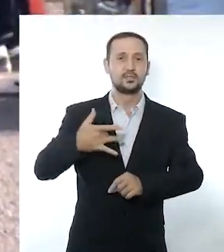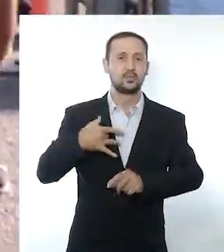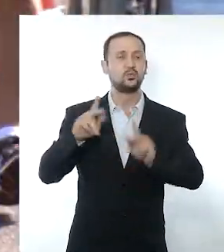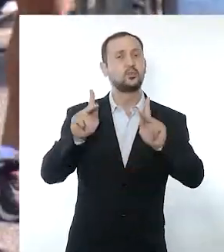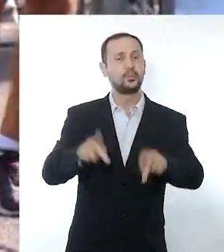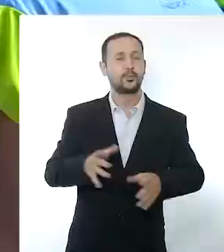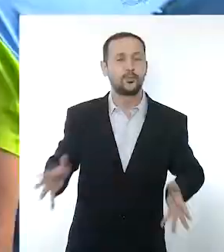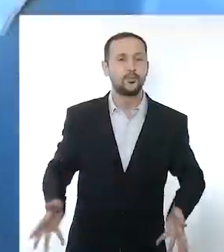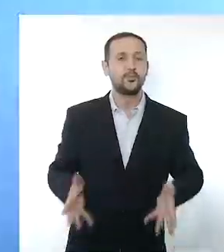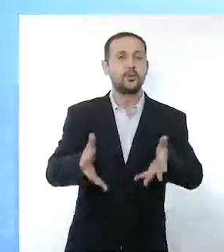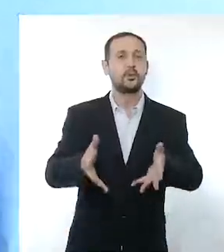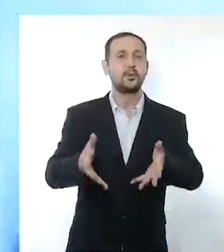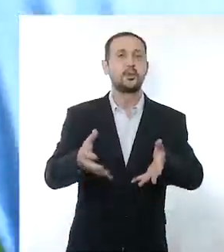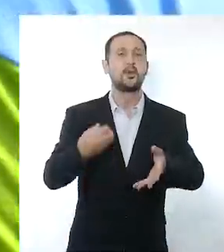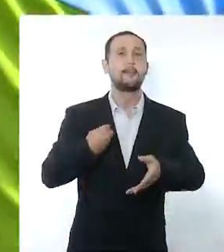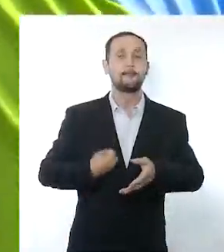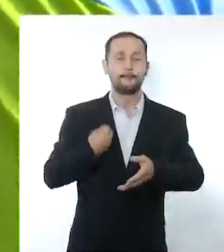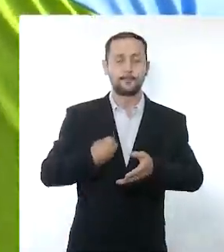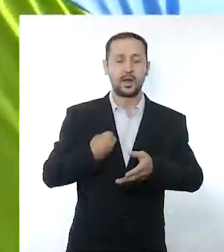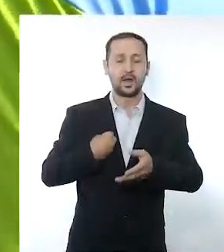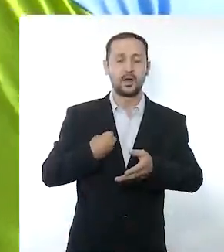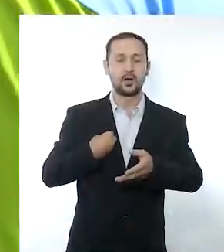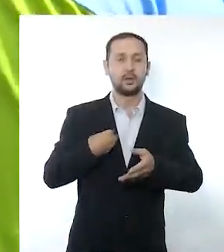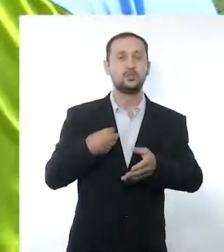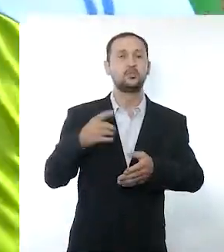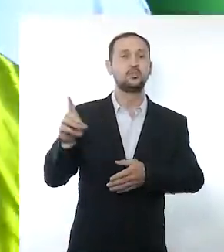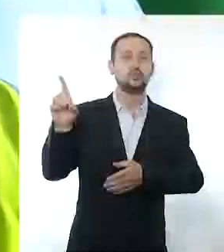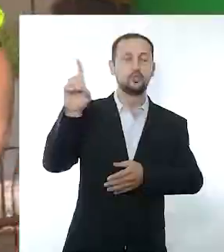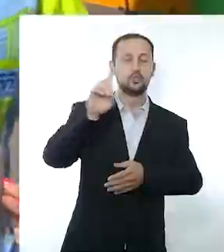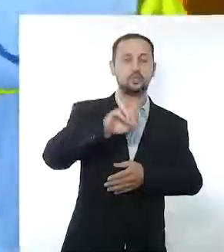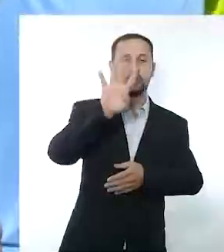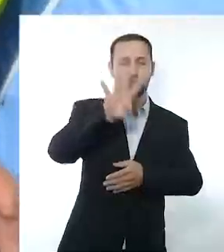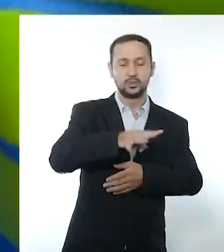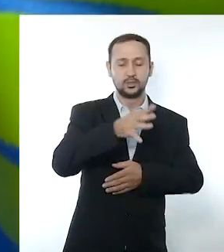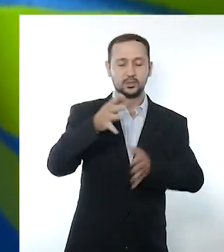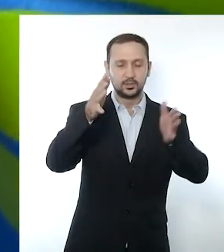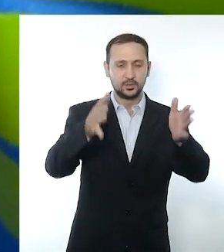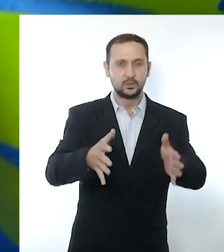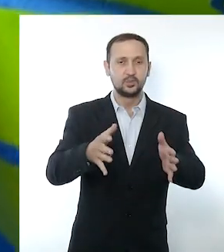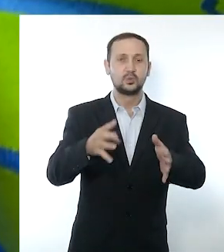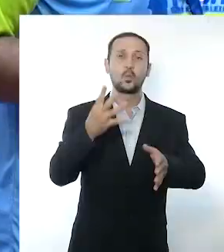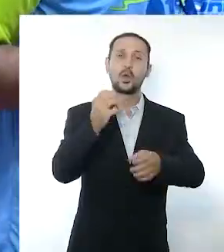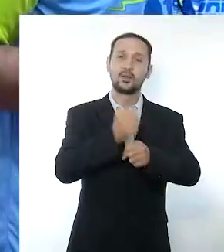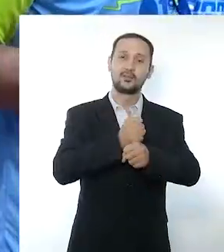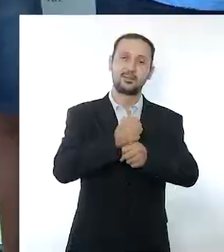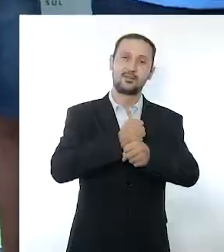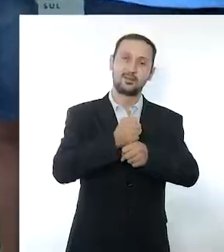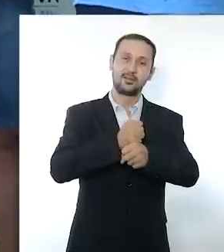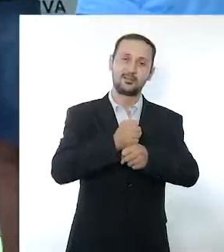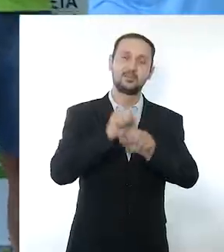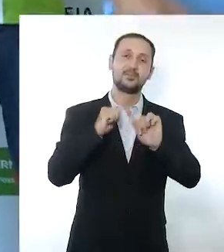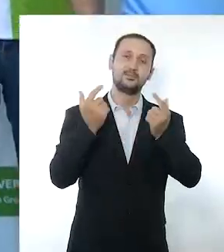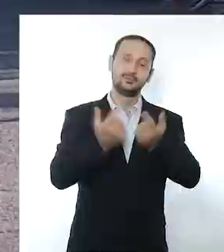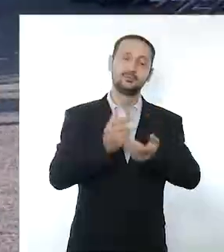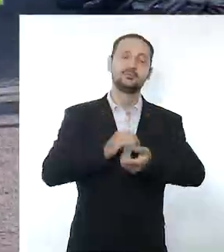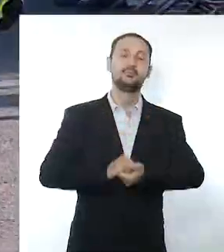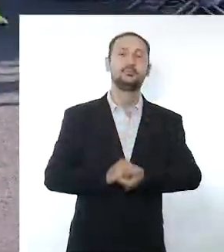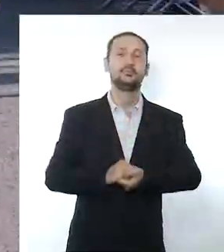saúde da população e parte das comemorações alusivas aos 40 anos da Assembleia